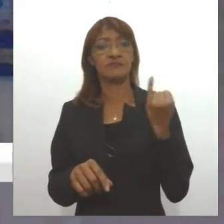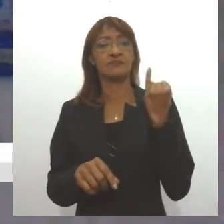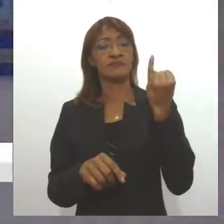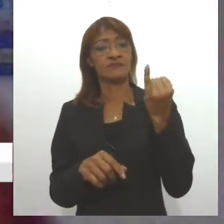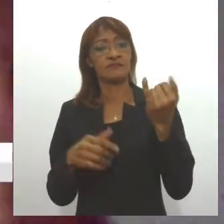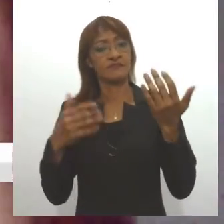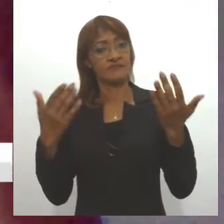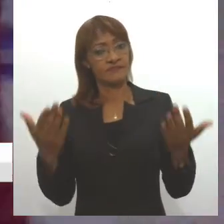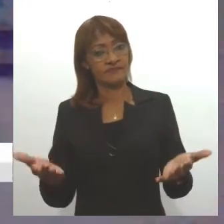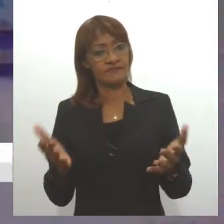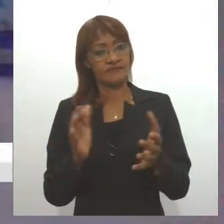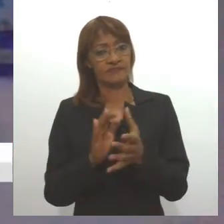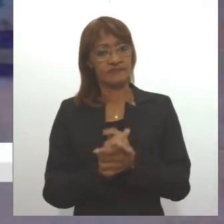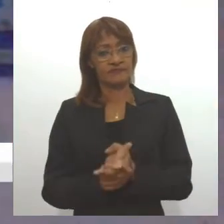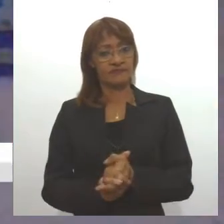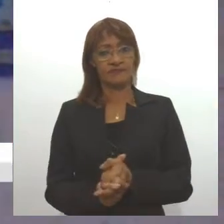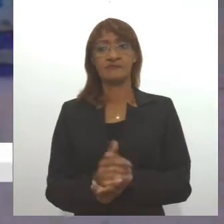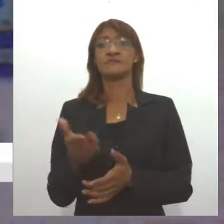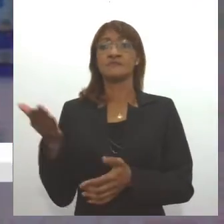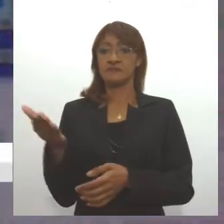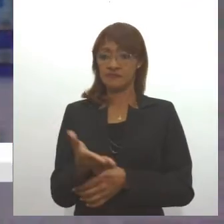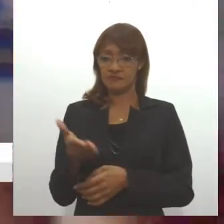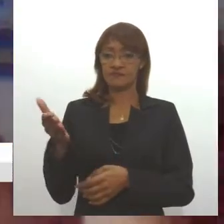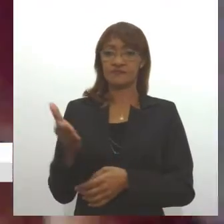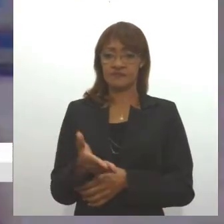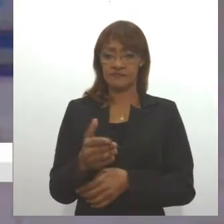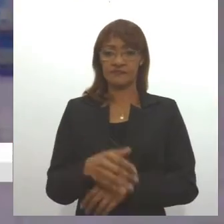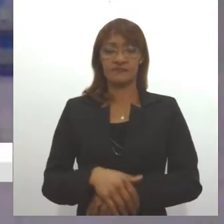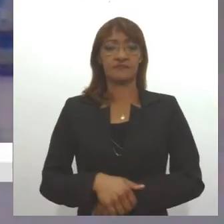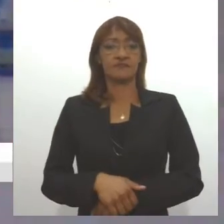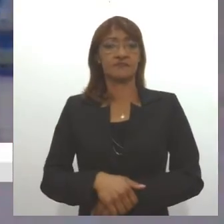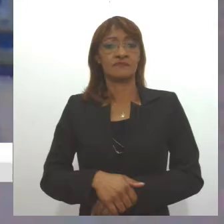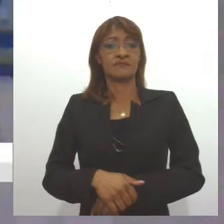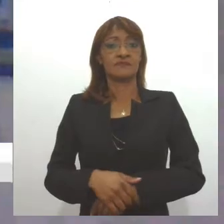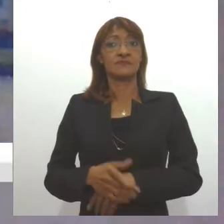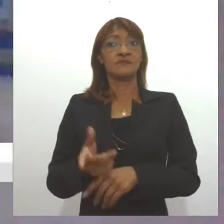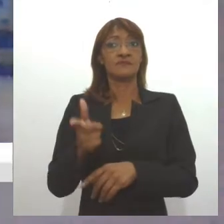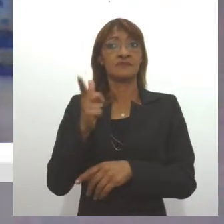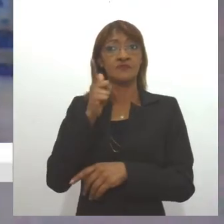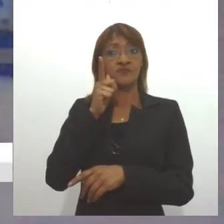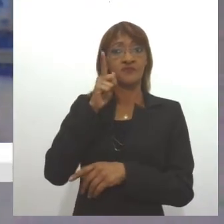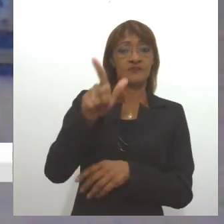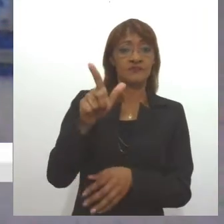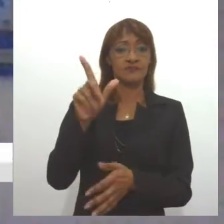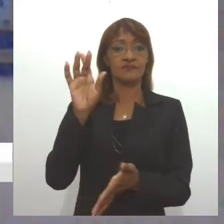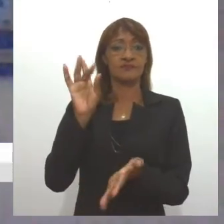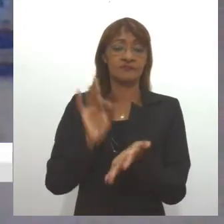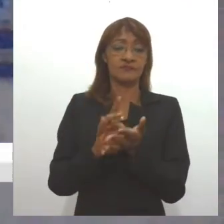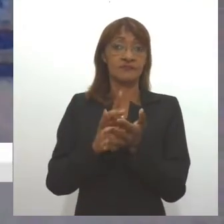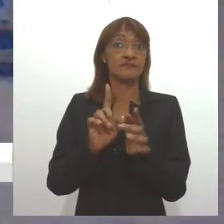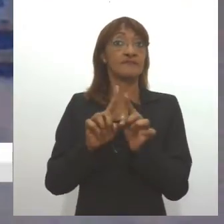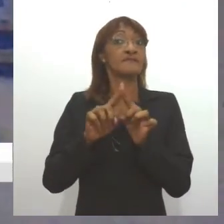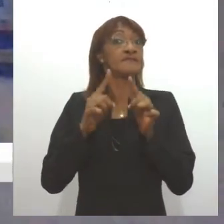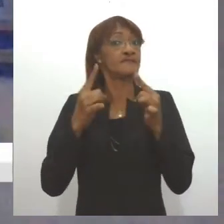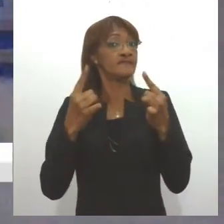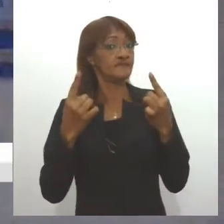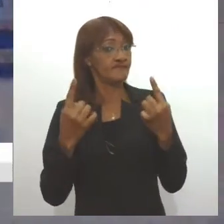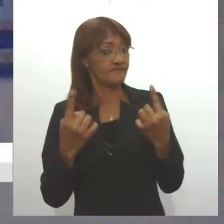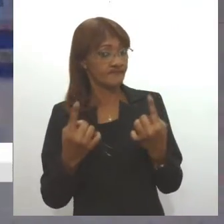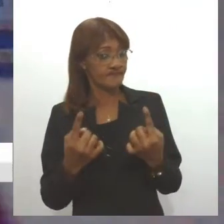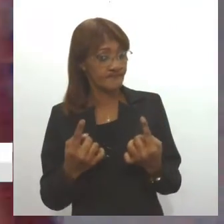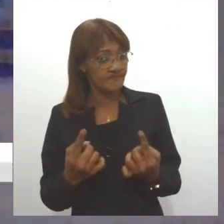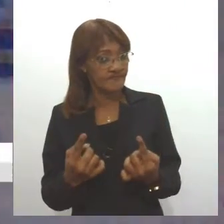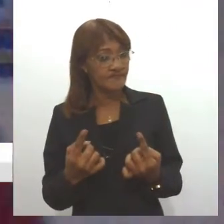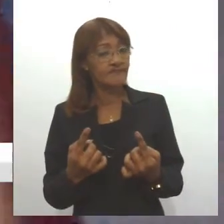Então, agora a gente consegue mais a conquista de uma forma completa, mas e no fechar das